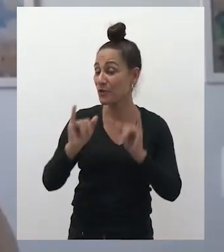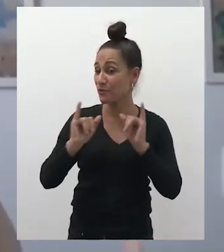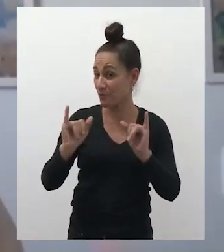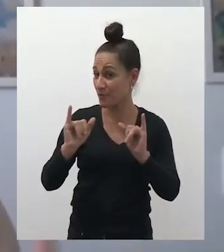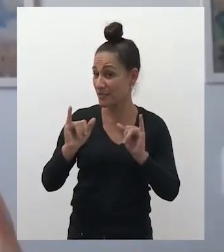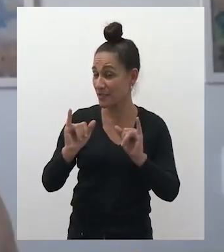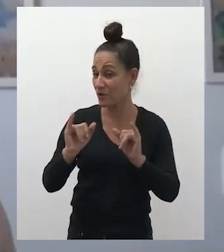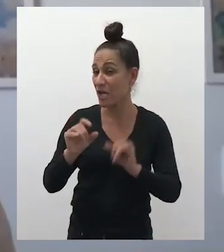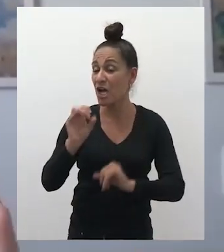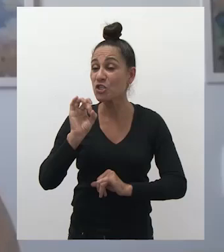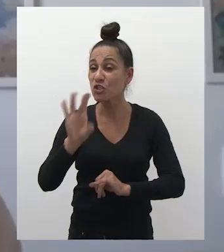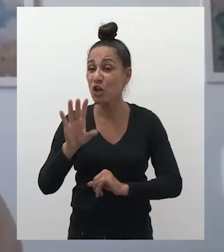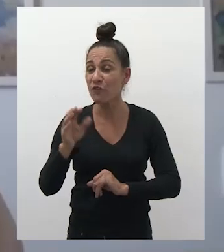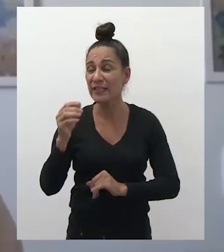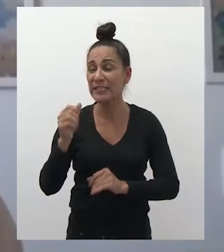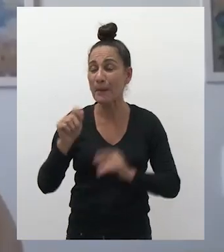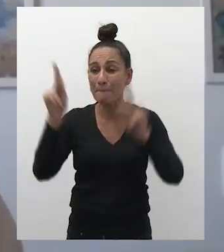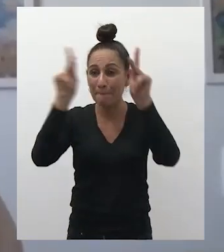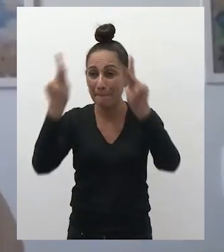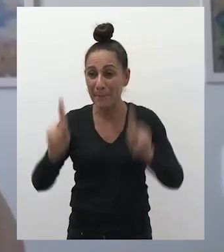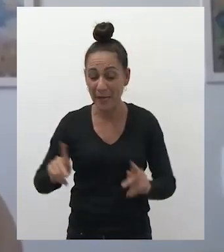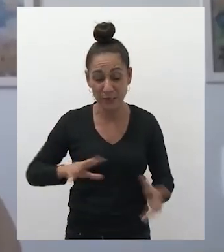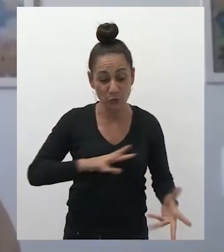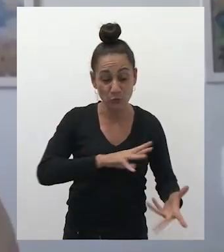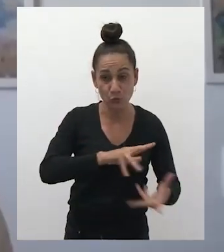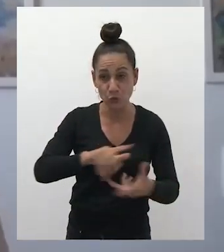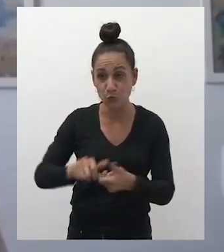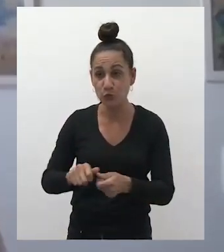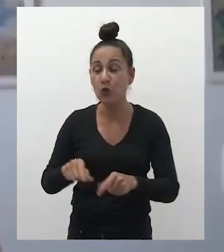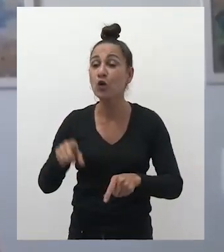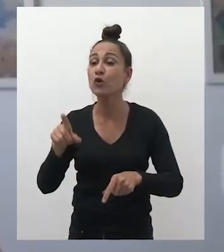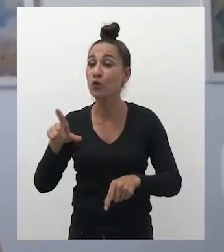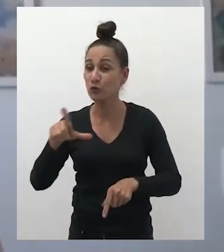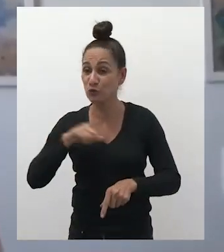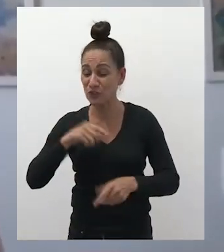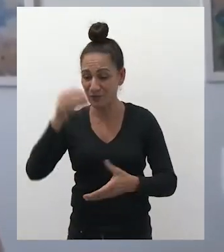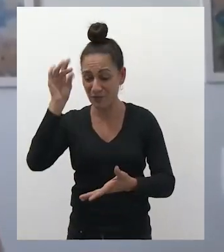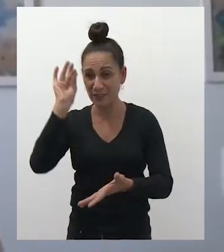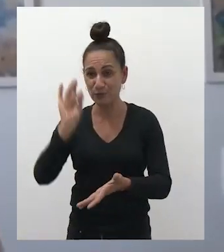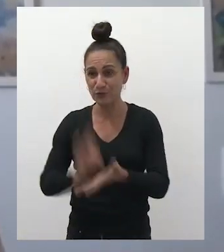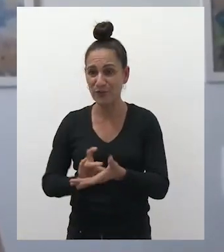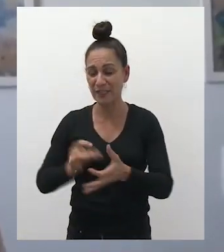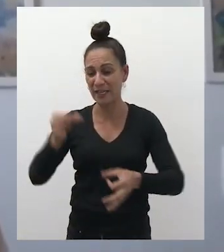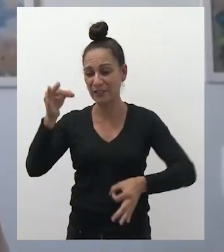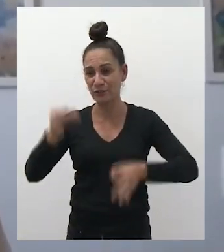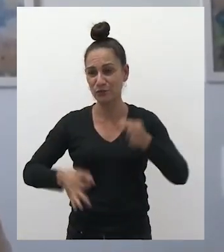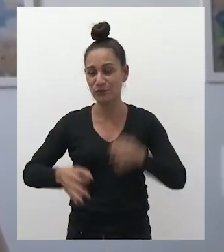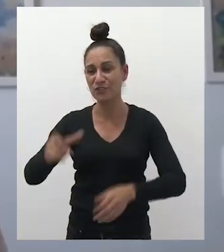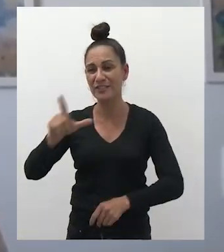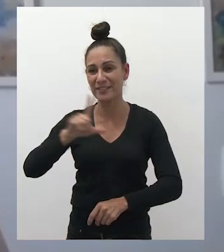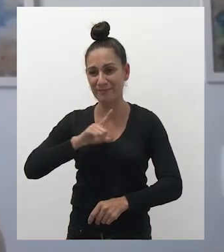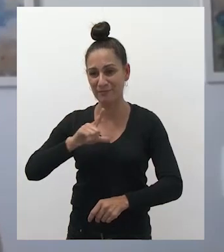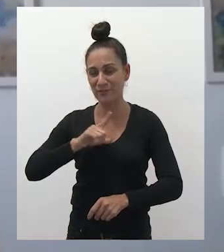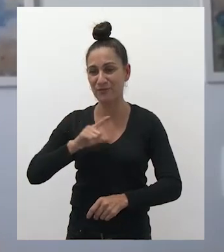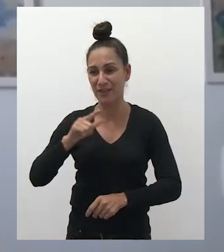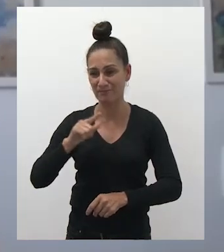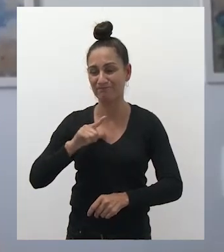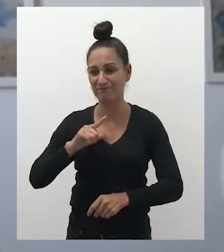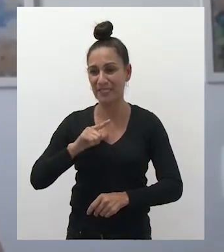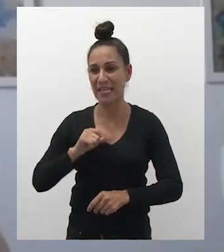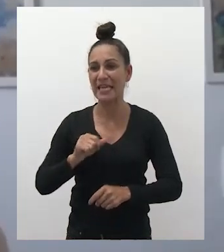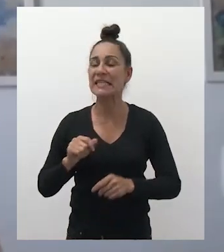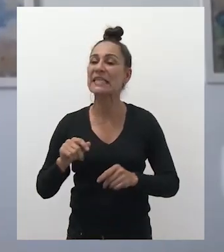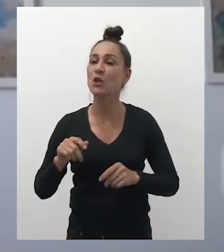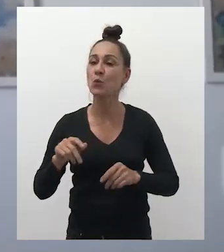A gente só vai ter paz no mundo quando houver justiça. A paz, tem uma música